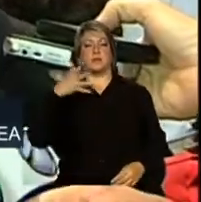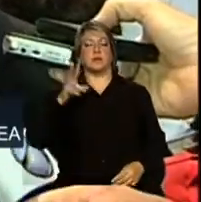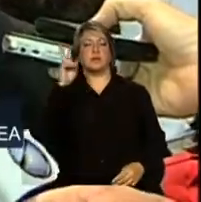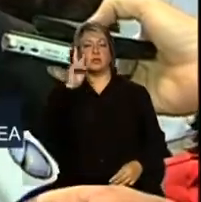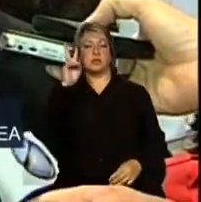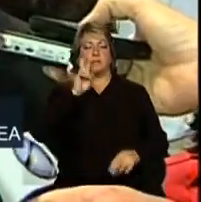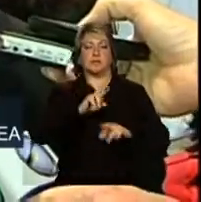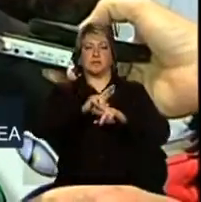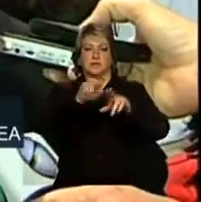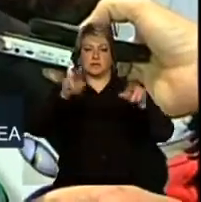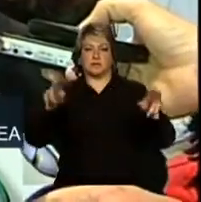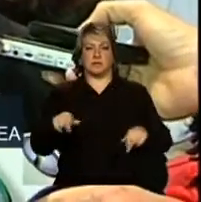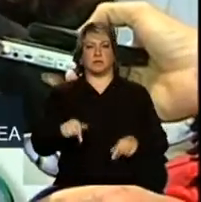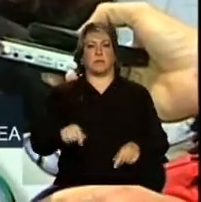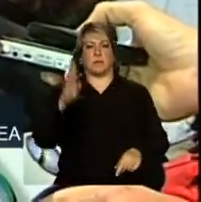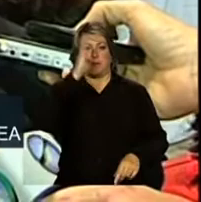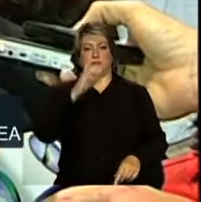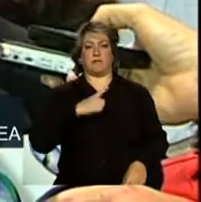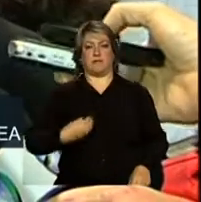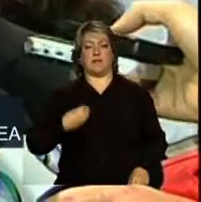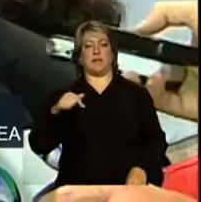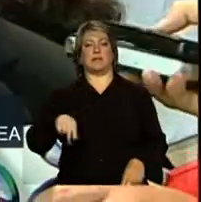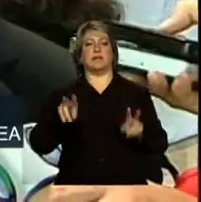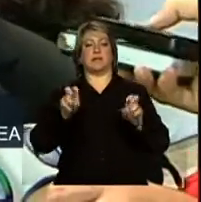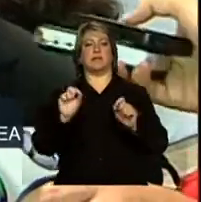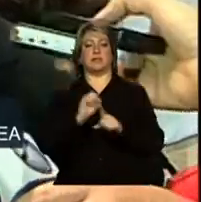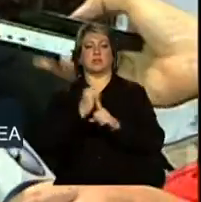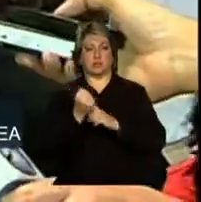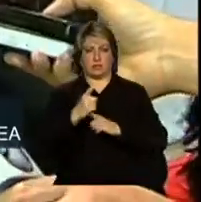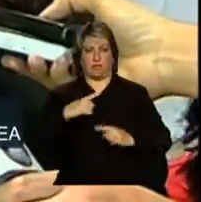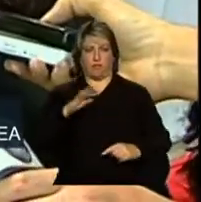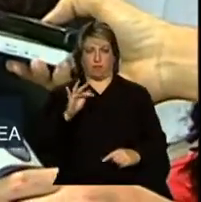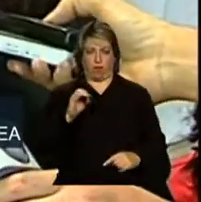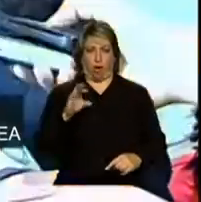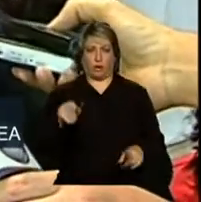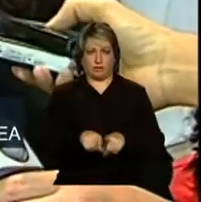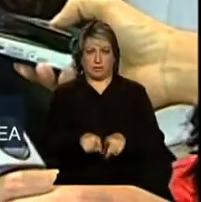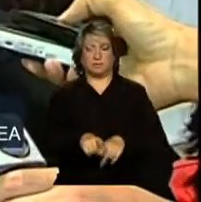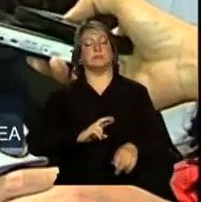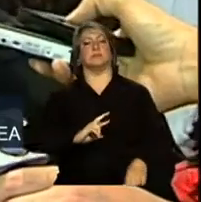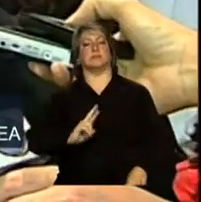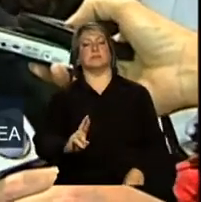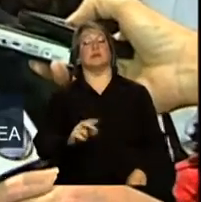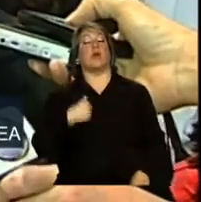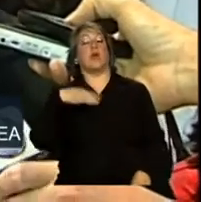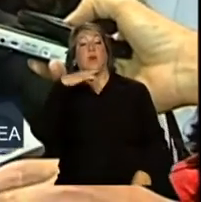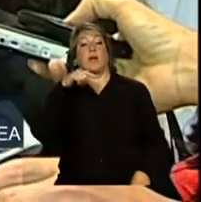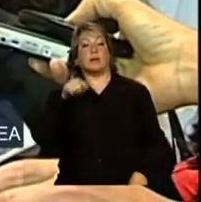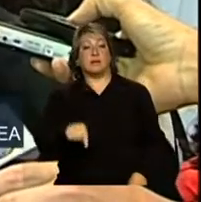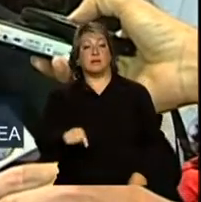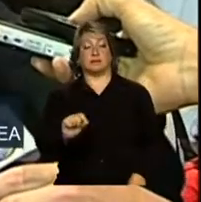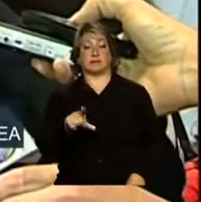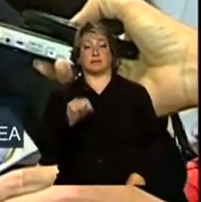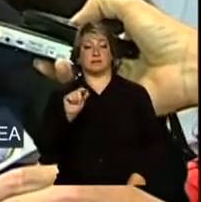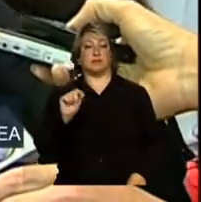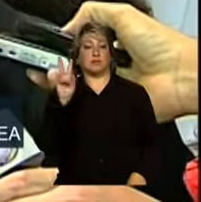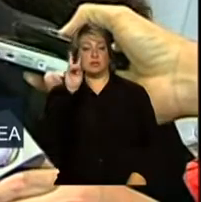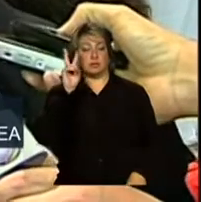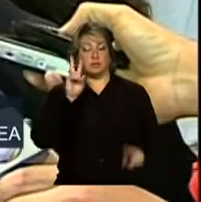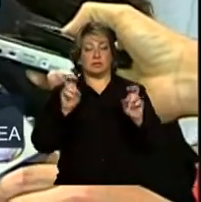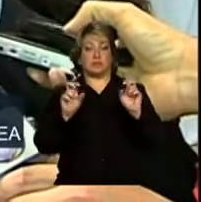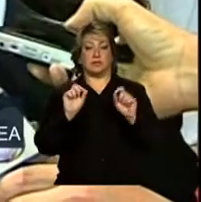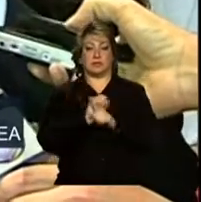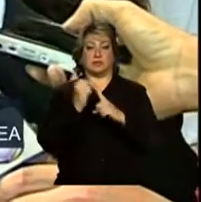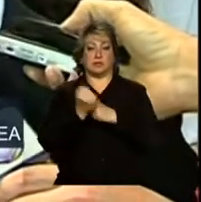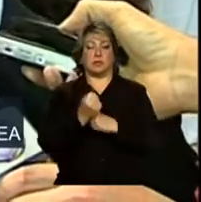que o Brasil vive. Essa questão social vai ser um foco também? A questão social, acho que a escolha do meu nome reflete a